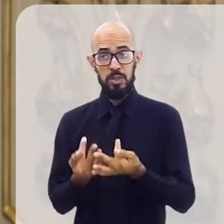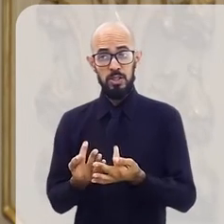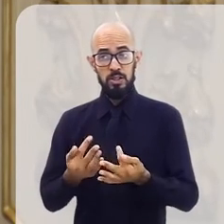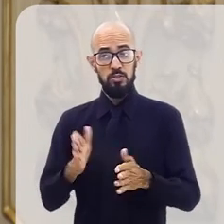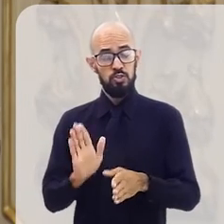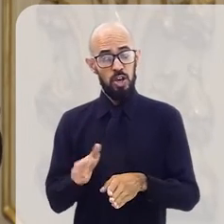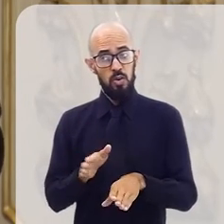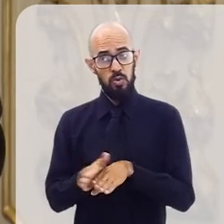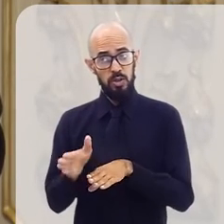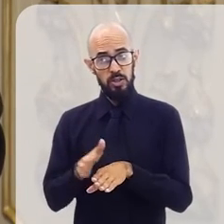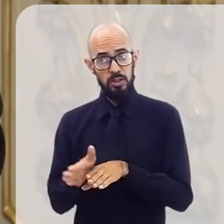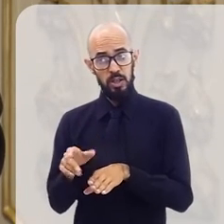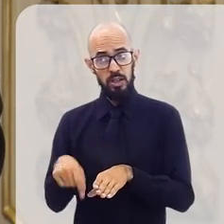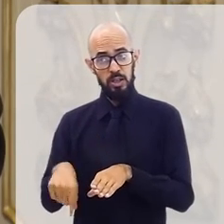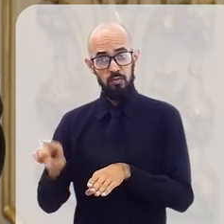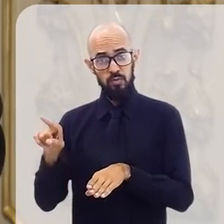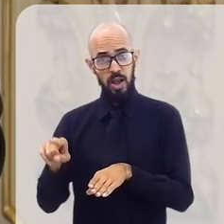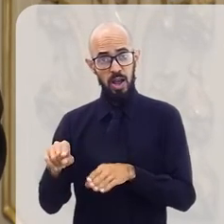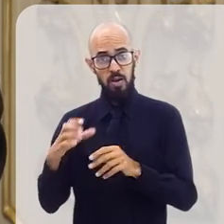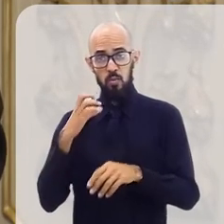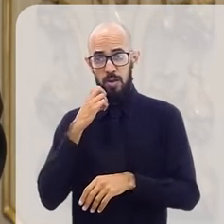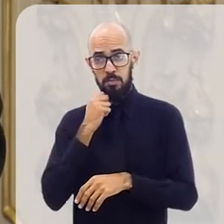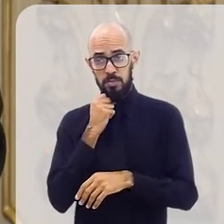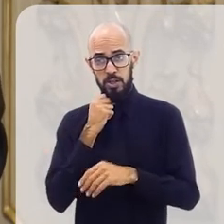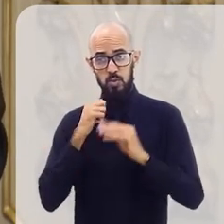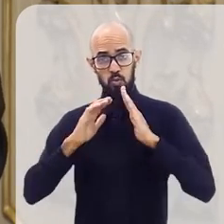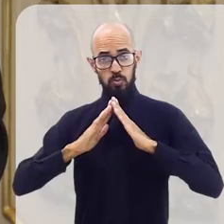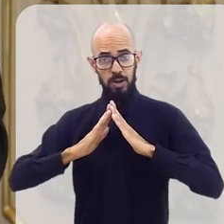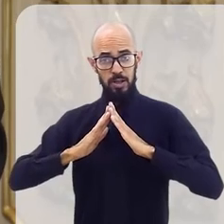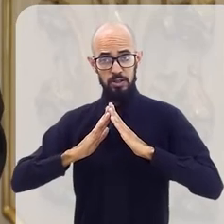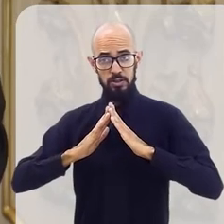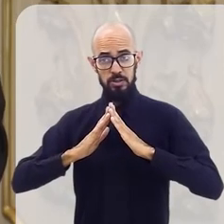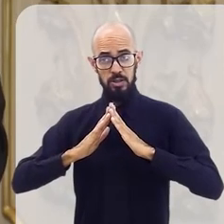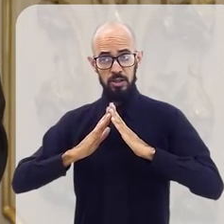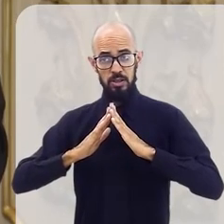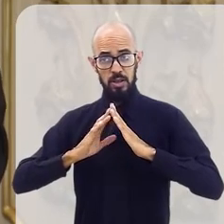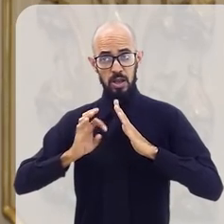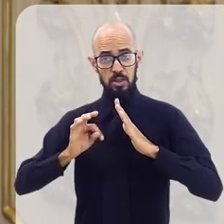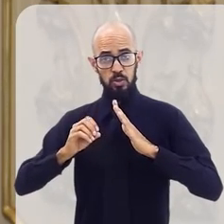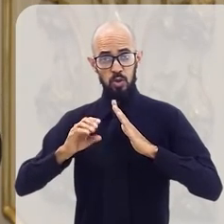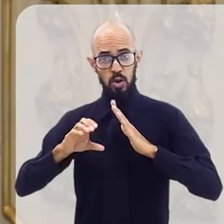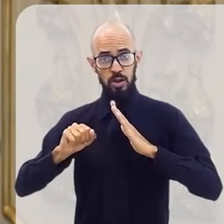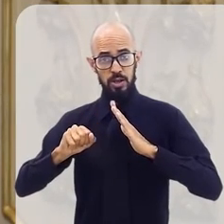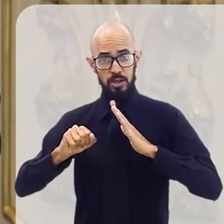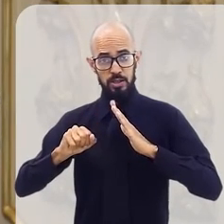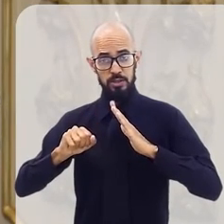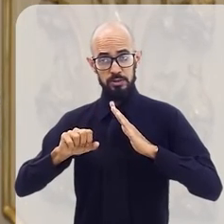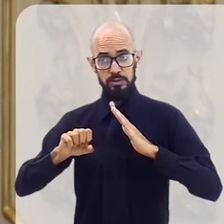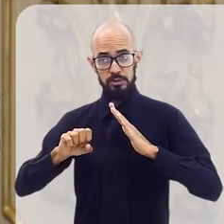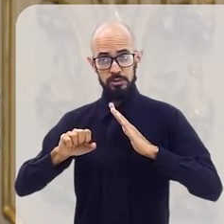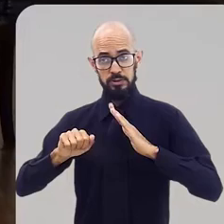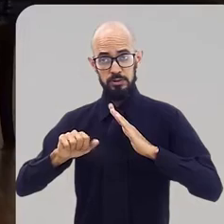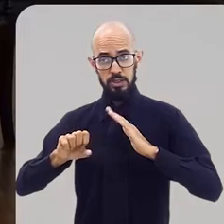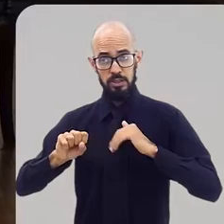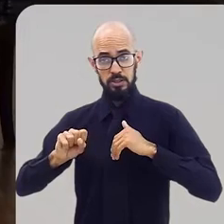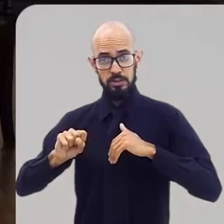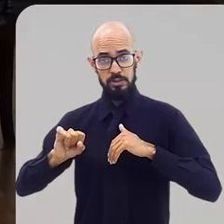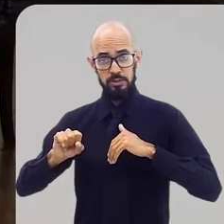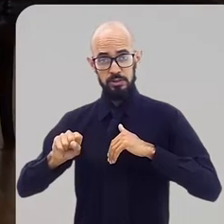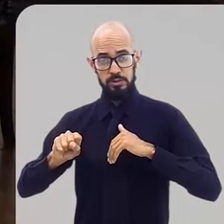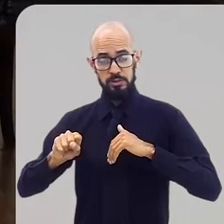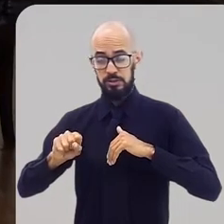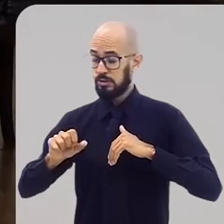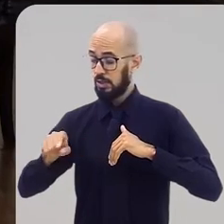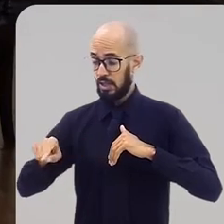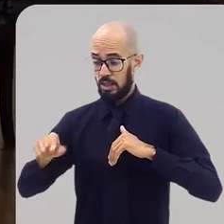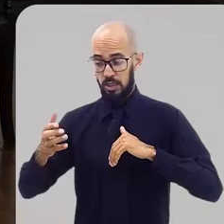tem família Eu Já orientei que buscasse o abrigo buscasse lá a Toca de Assis mas ele não quer eu